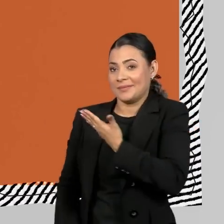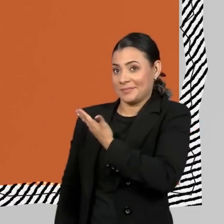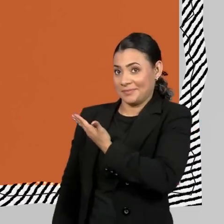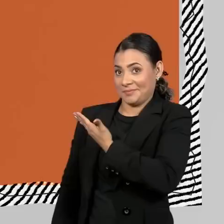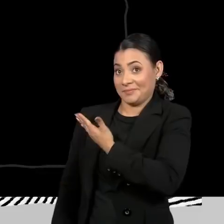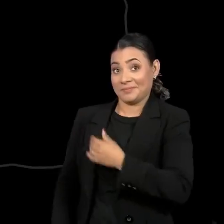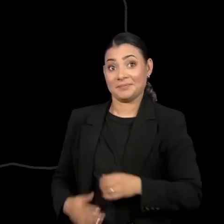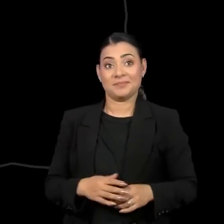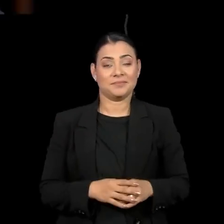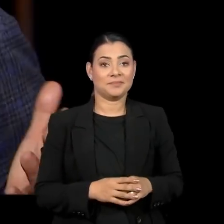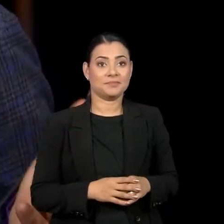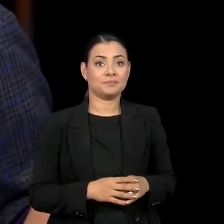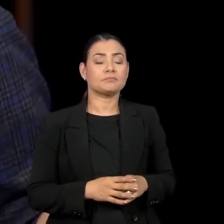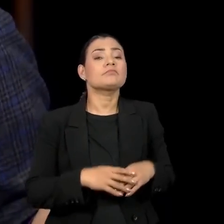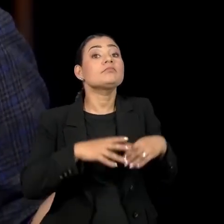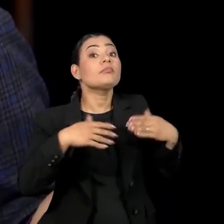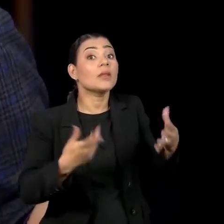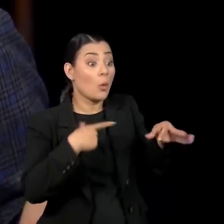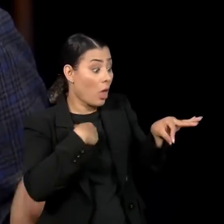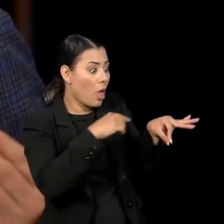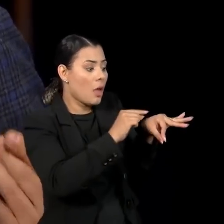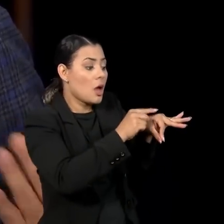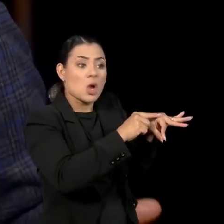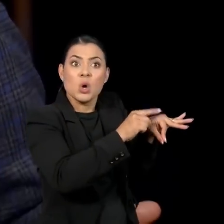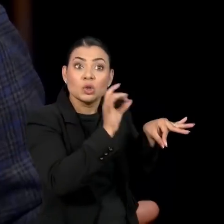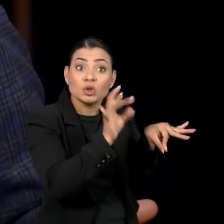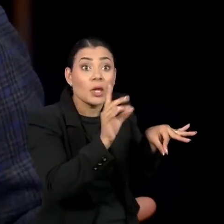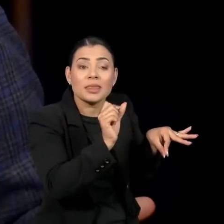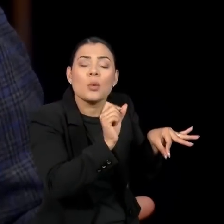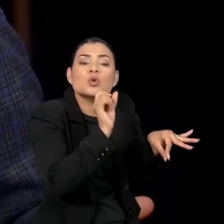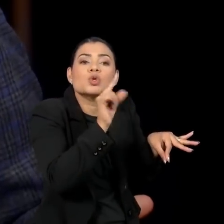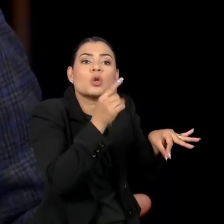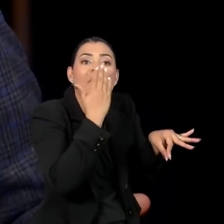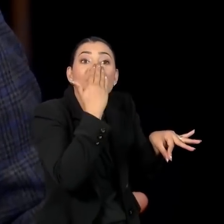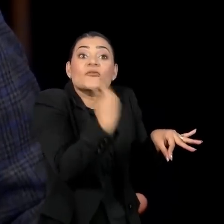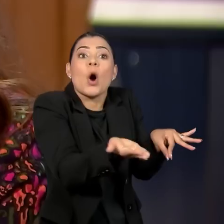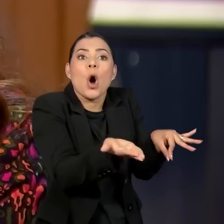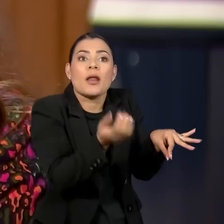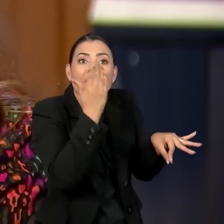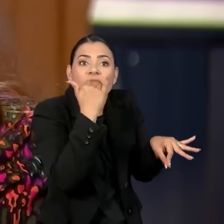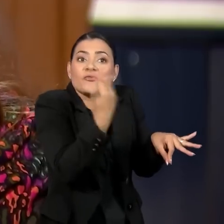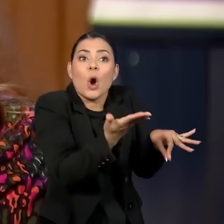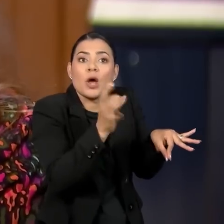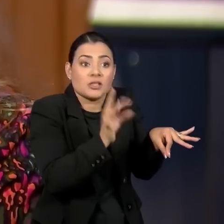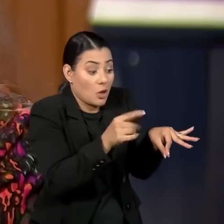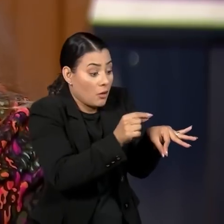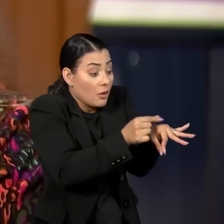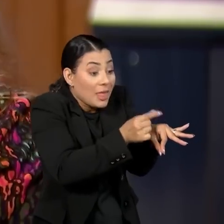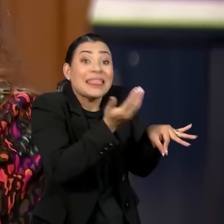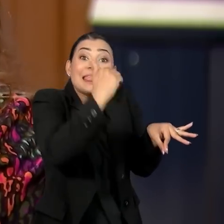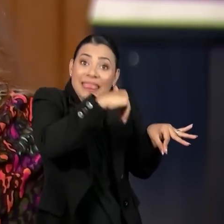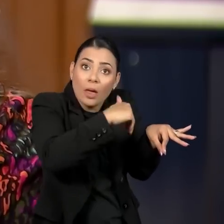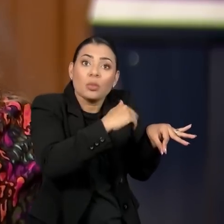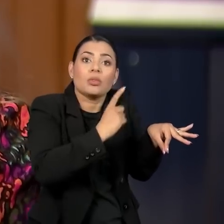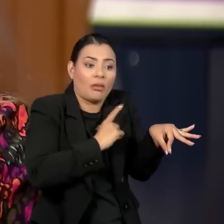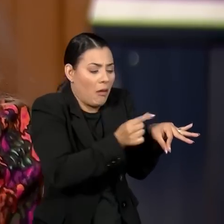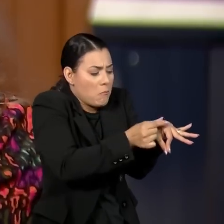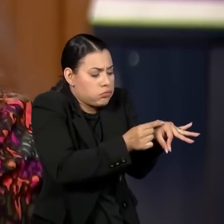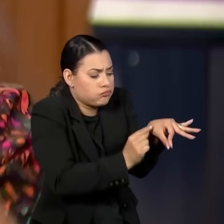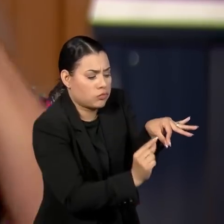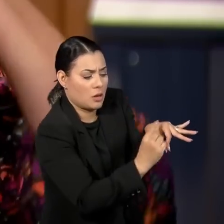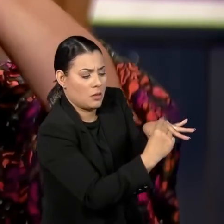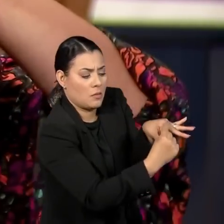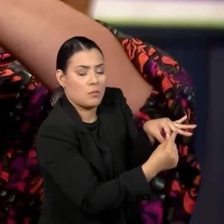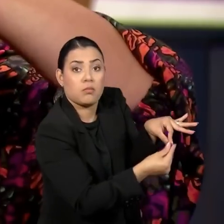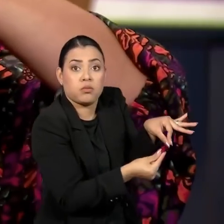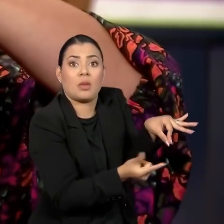entrada do canal. Ele é enorme, né? Ele é enorme. Muito maior do que a gente conhece. Ele é mais ou menos desse tamanho, muito maior. Então, o que